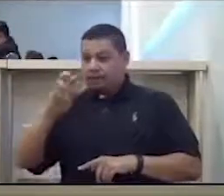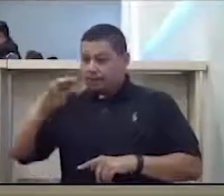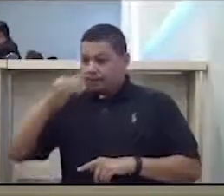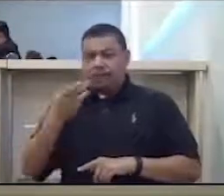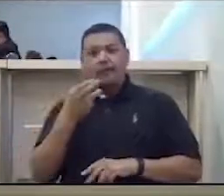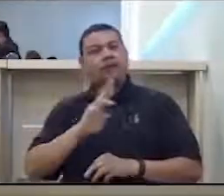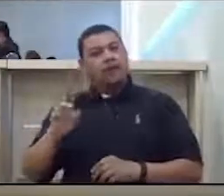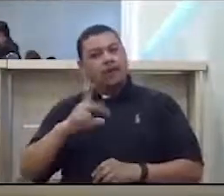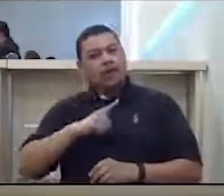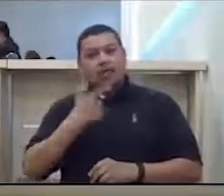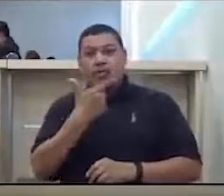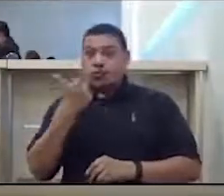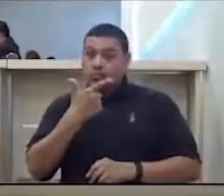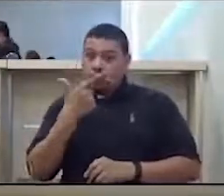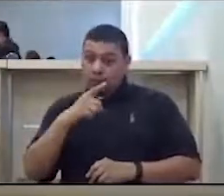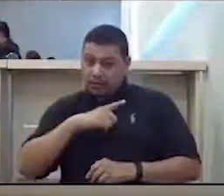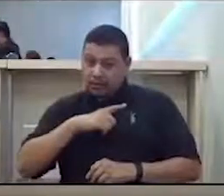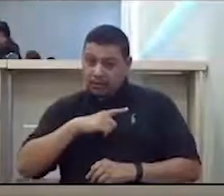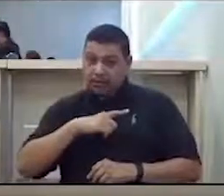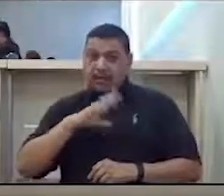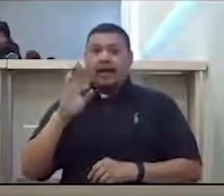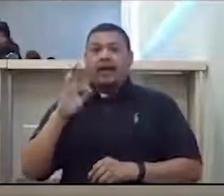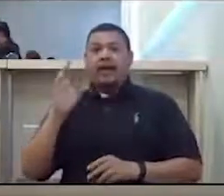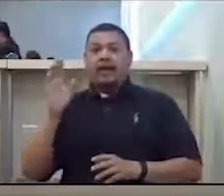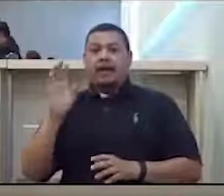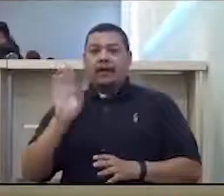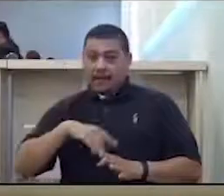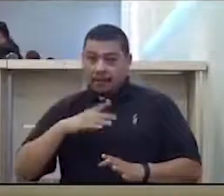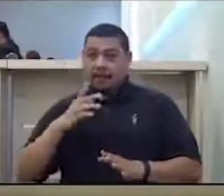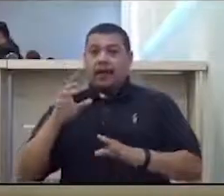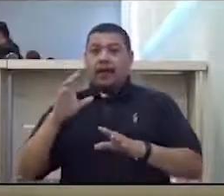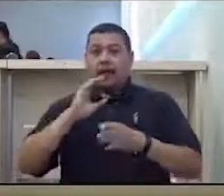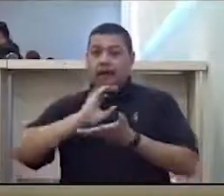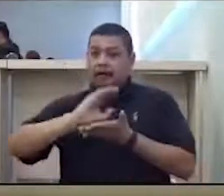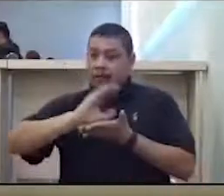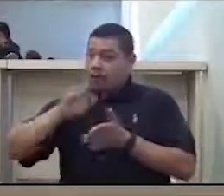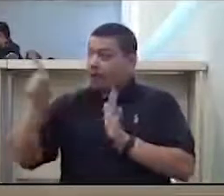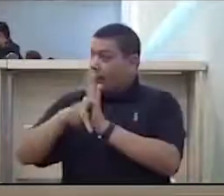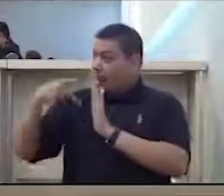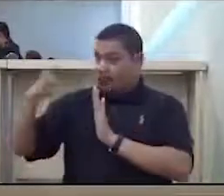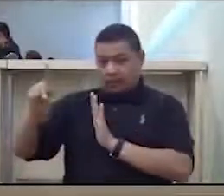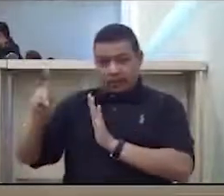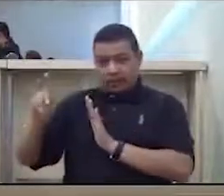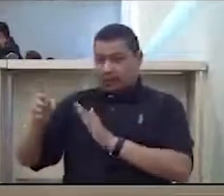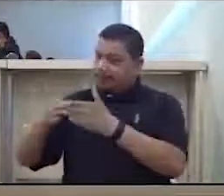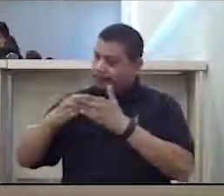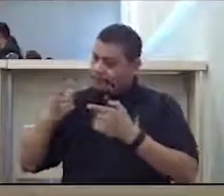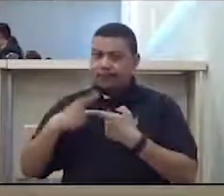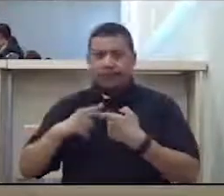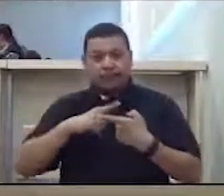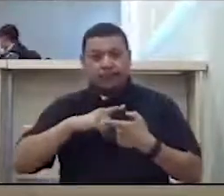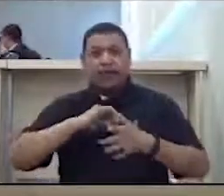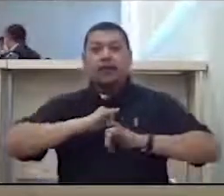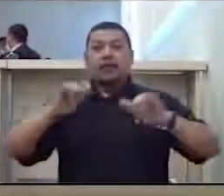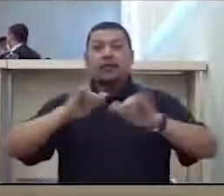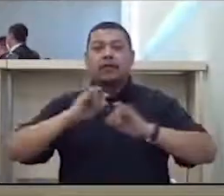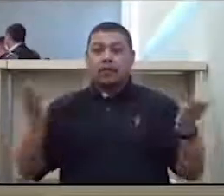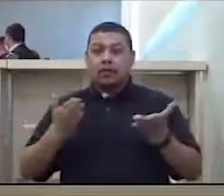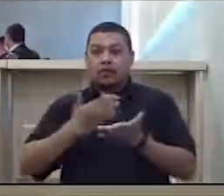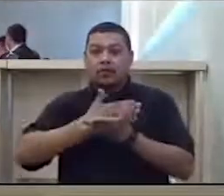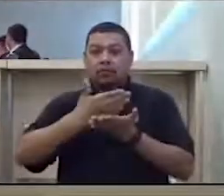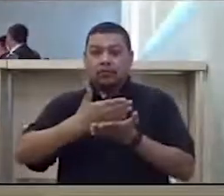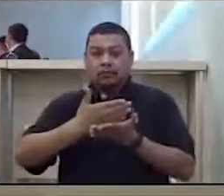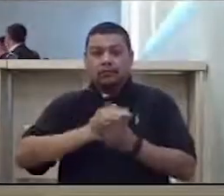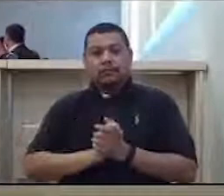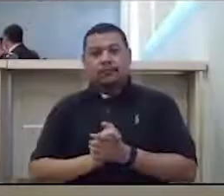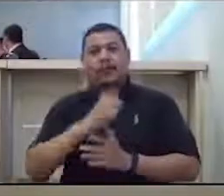esses dois tomógrafos são de emenda, fruto de emenda parlamentar dele. Eu só pedi uma parte para lhe avisar que, a partir de hoje,